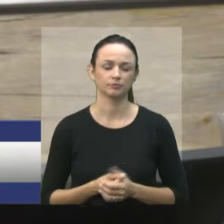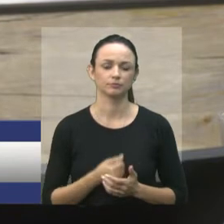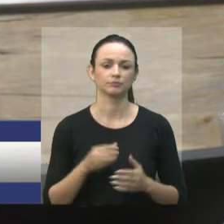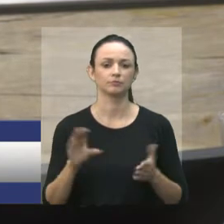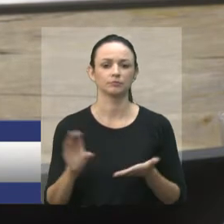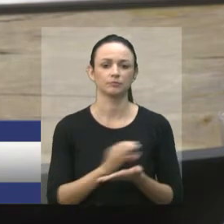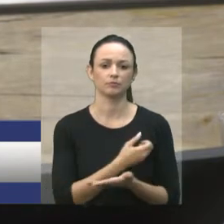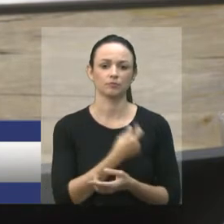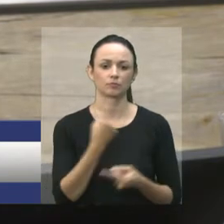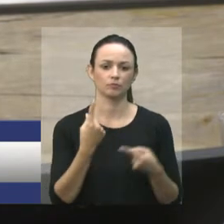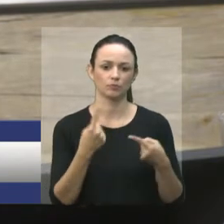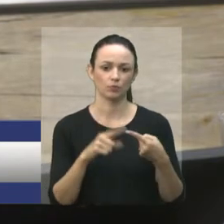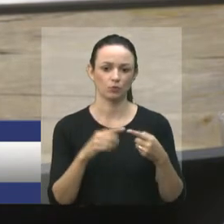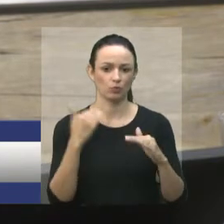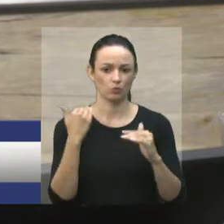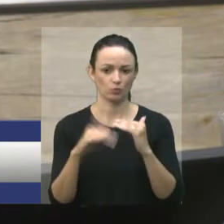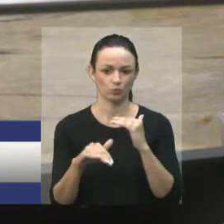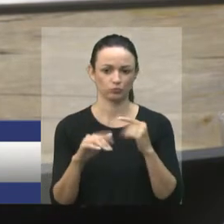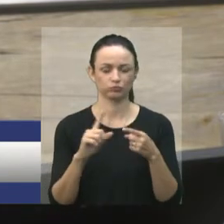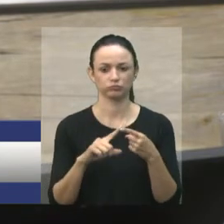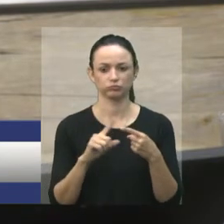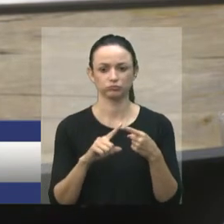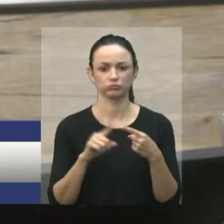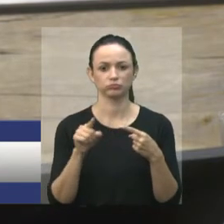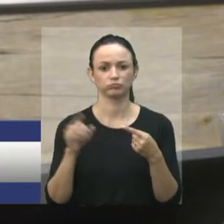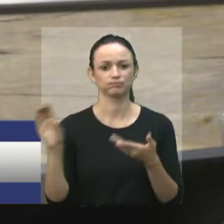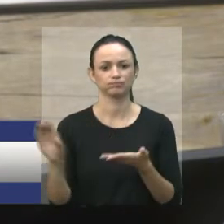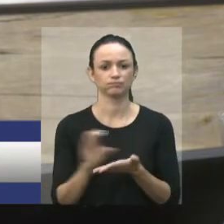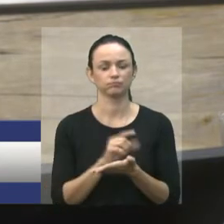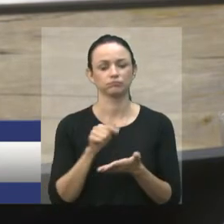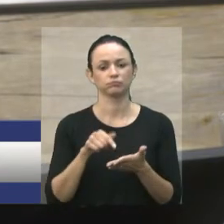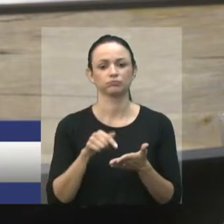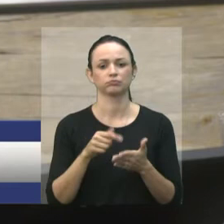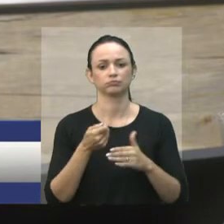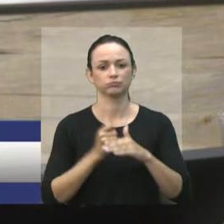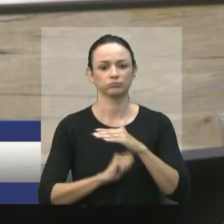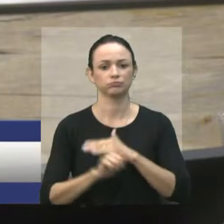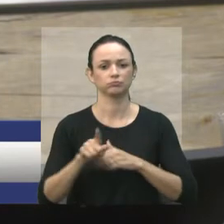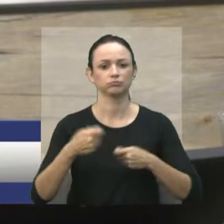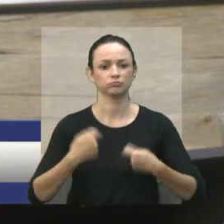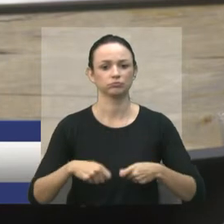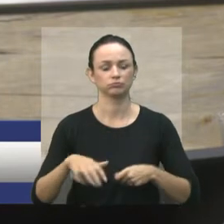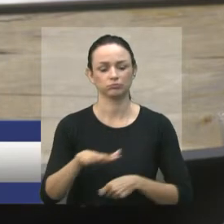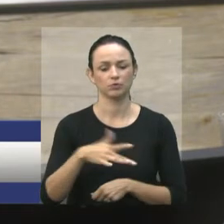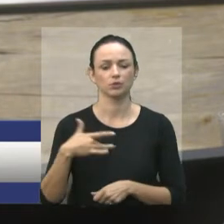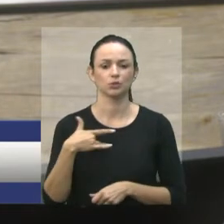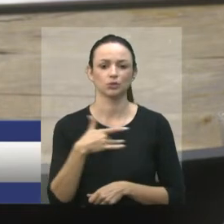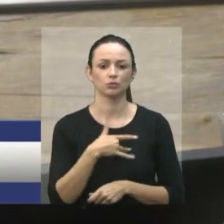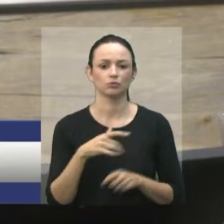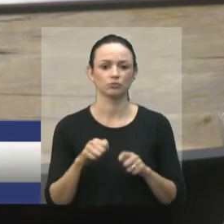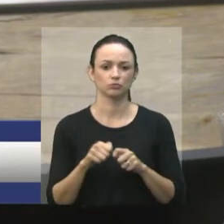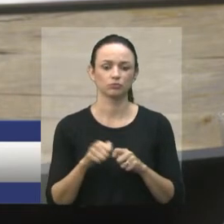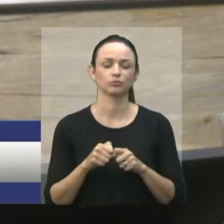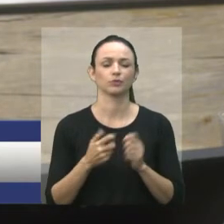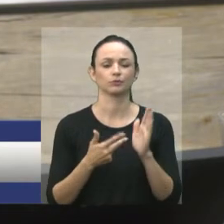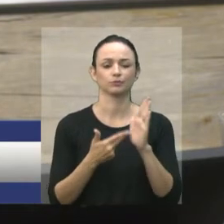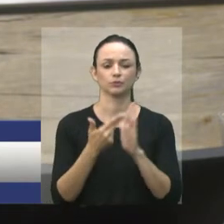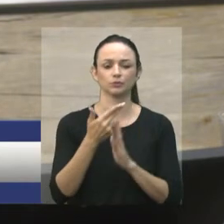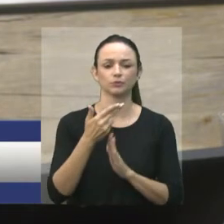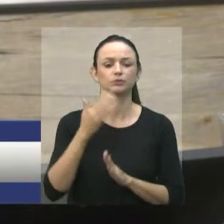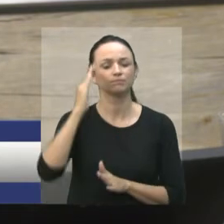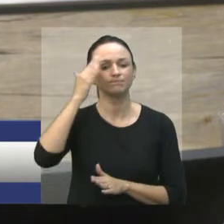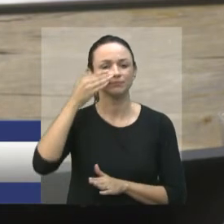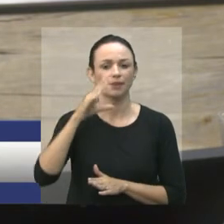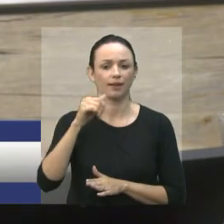1. Contrário, vez que a destinação de recursos à promoção dos investimentos necessários na saúde para a realização de cirurgias de catarata